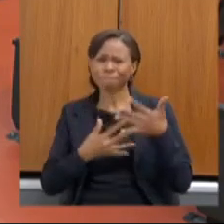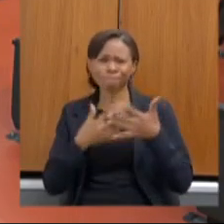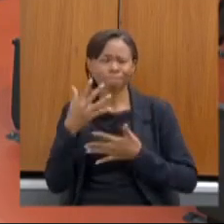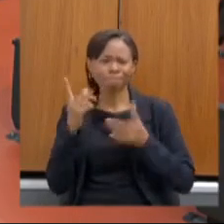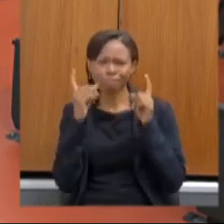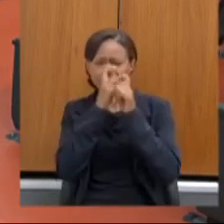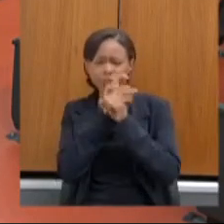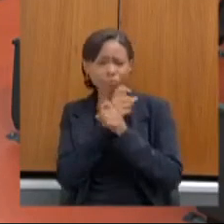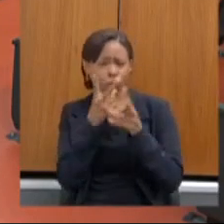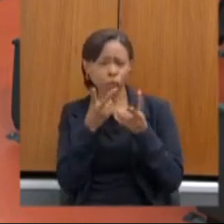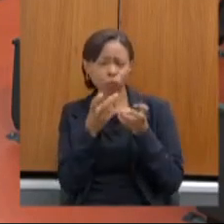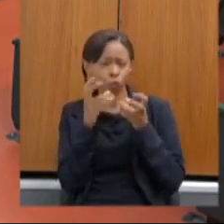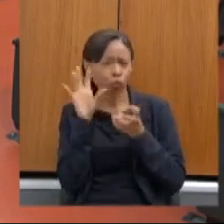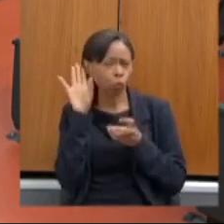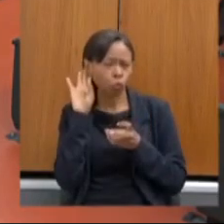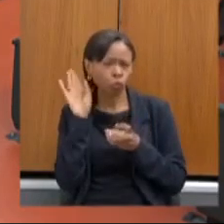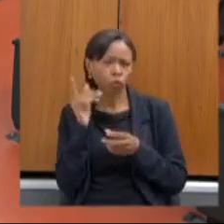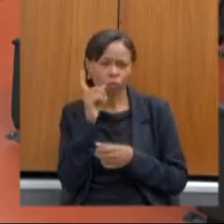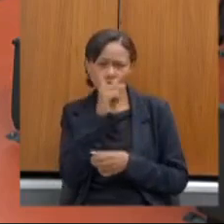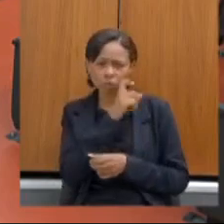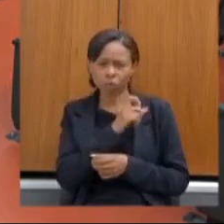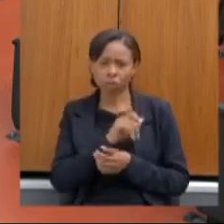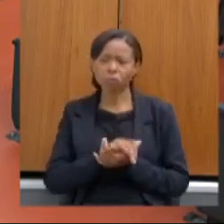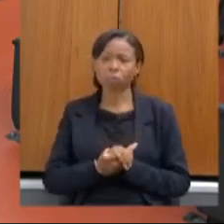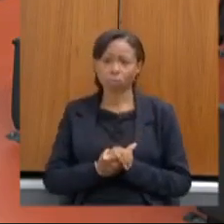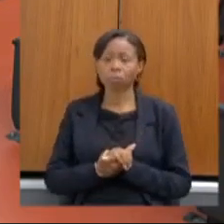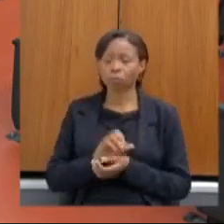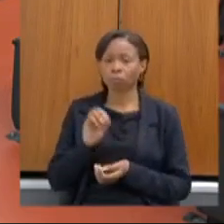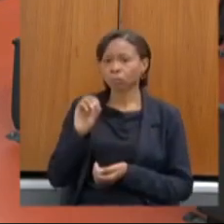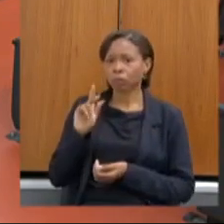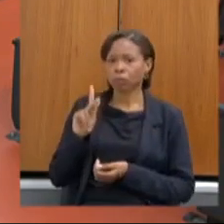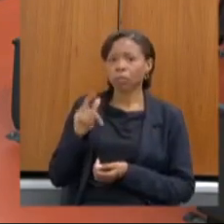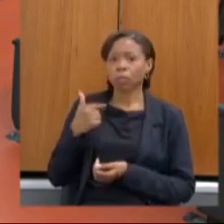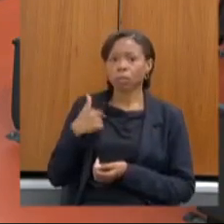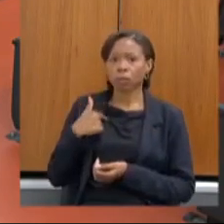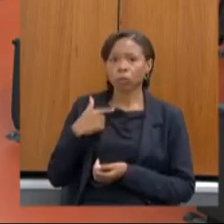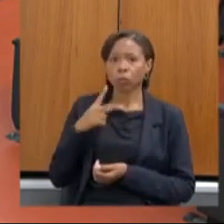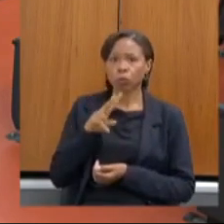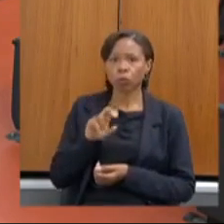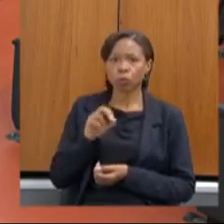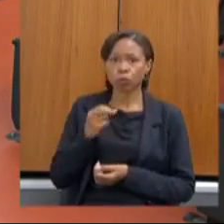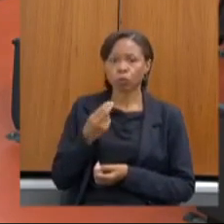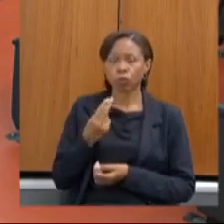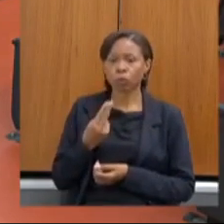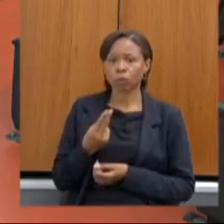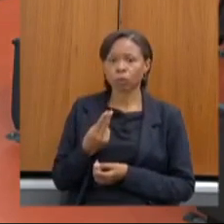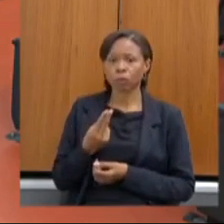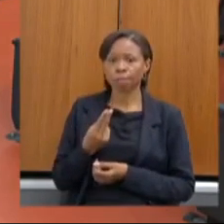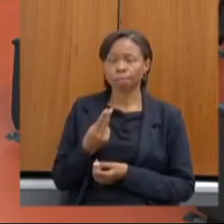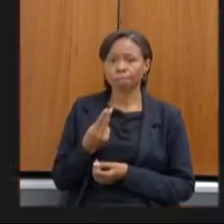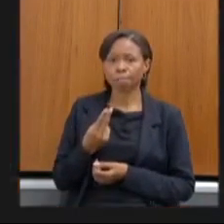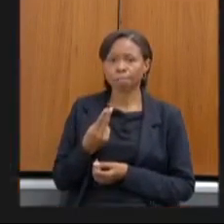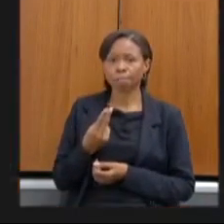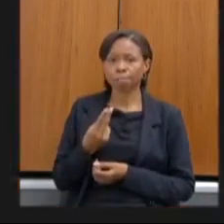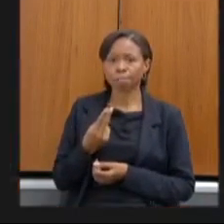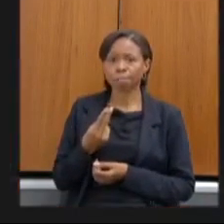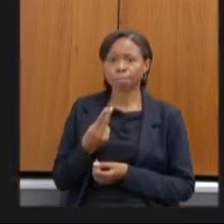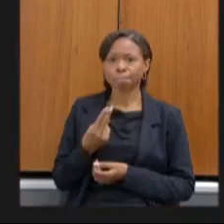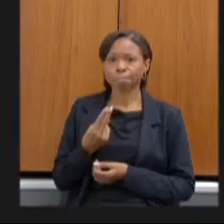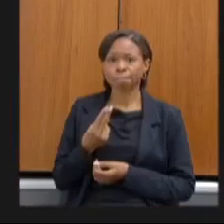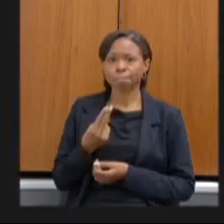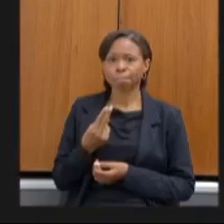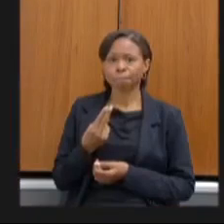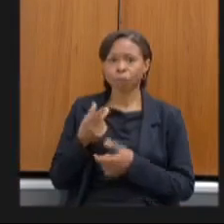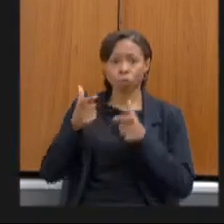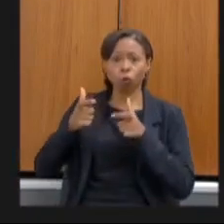ficando difícil de compreender ela tá eu vou eu vou eu vou no local